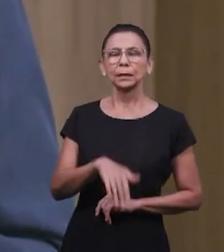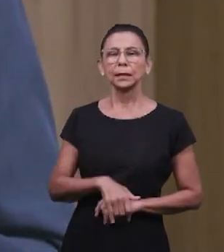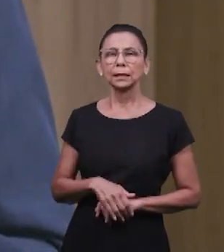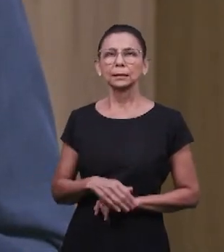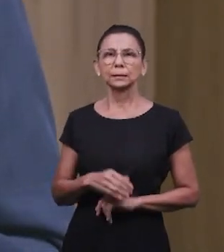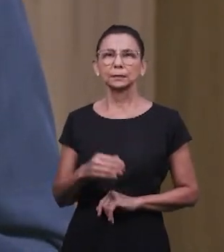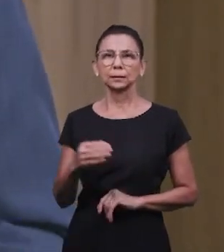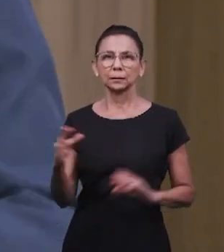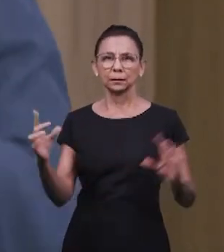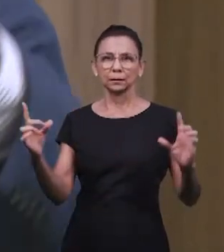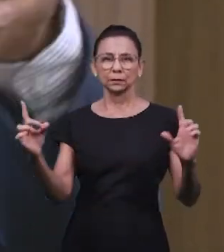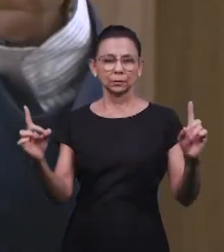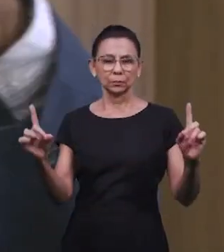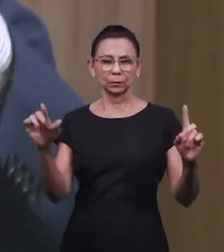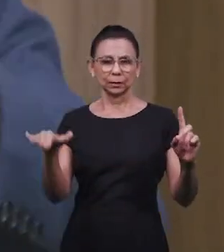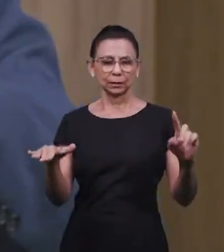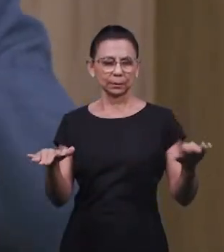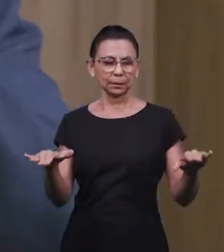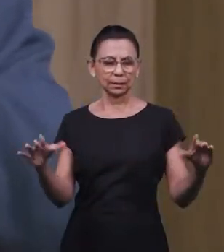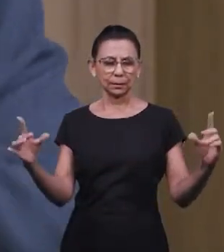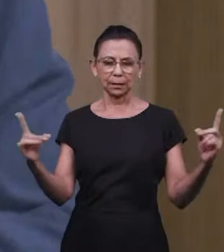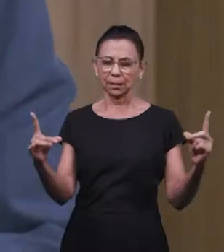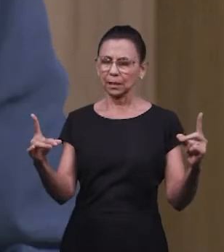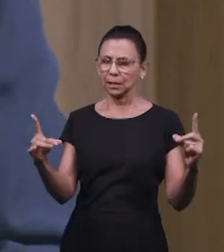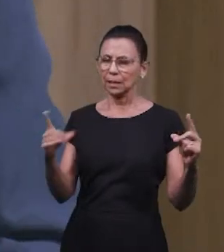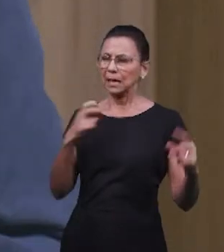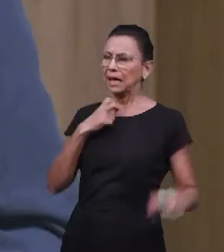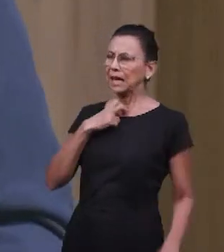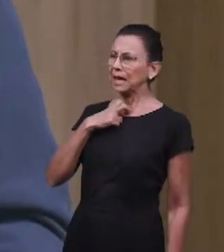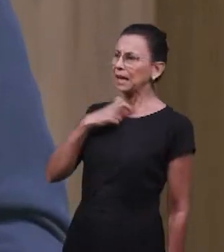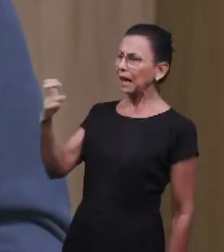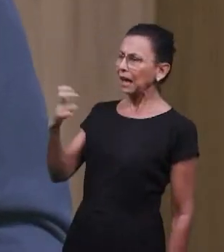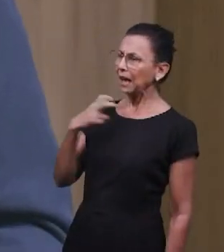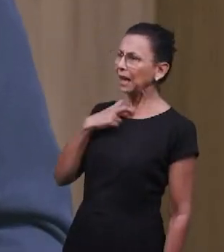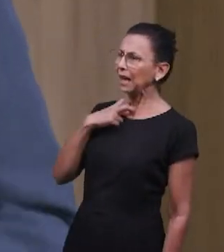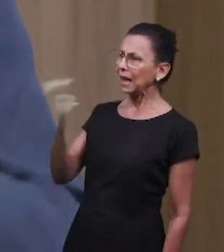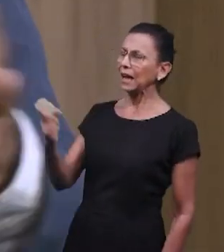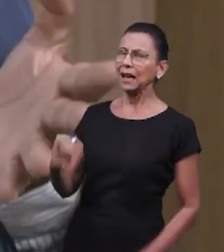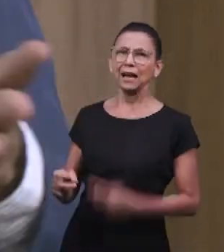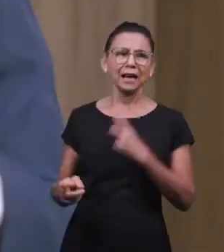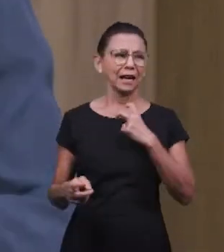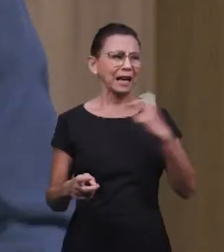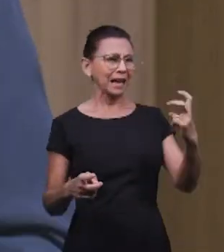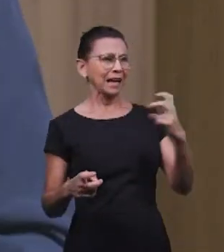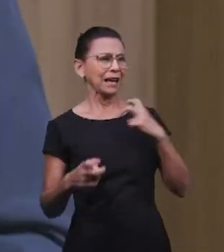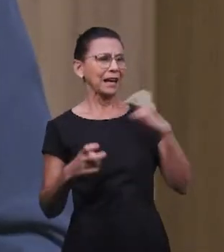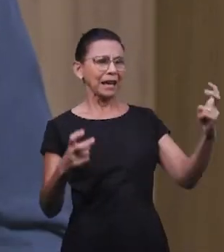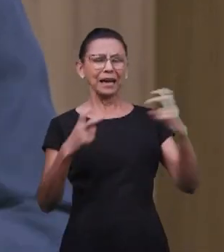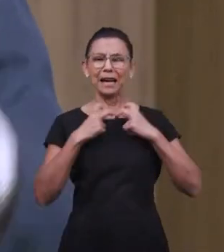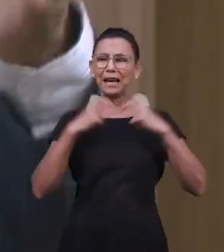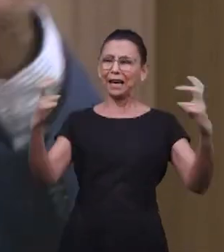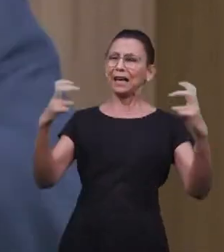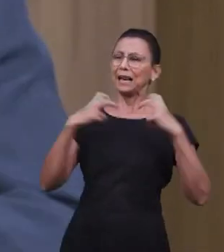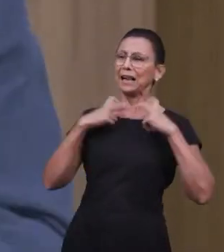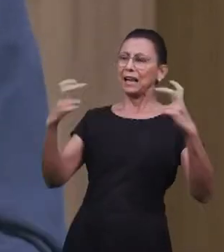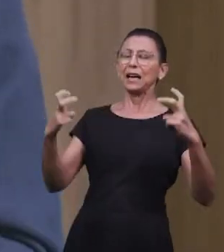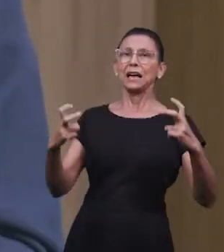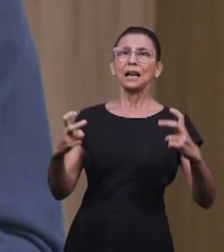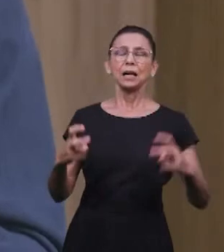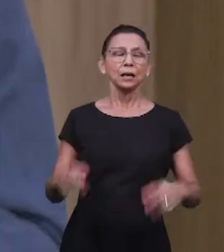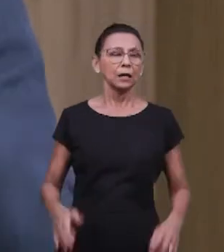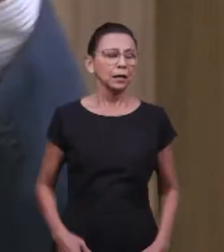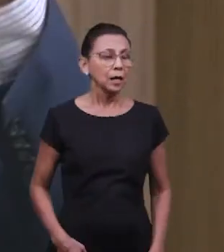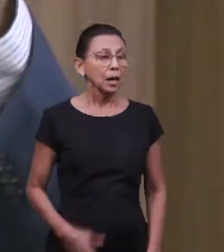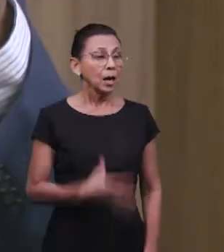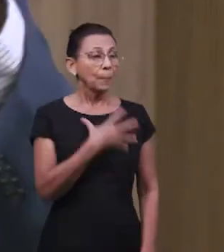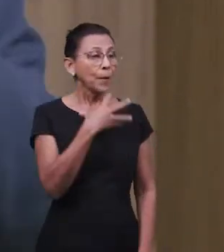Aí, a mãe estava na cozinha fazendo alguma coisa lá, veio para a sala. Meus filhos, que bagunça, vocês estão gritando aqui? Não, nós estamos